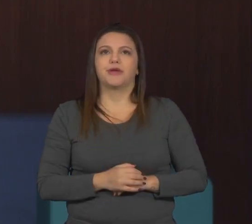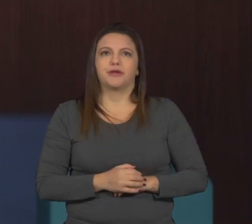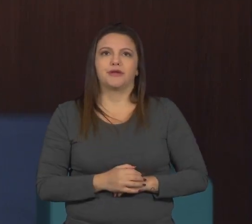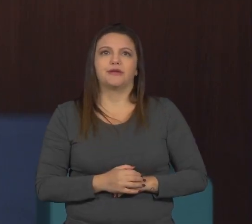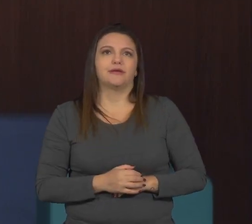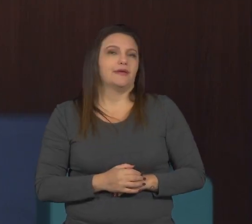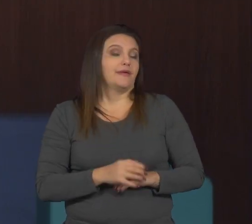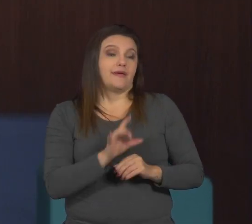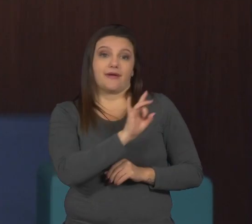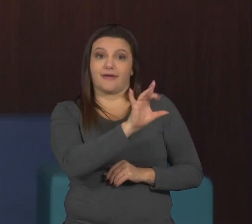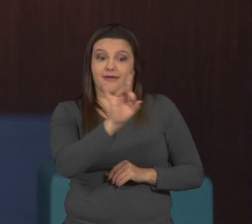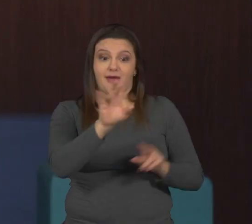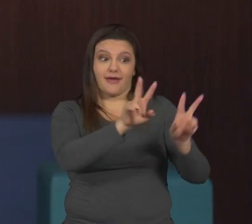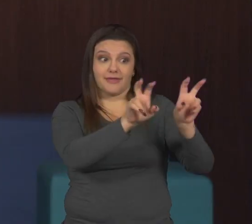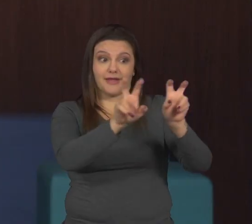um livro, por exemplo.